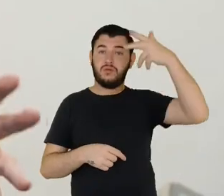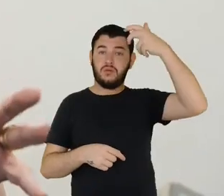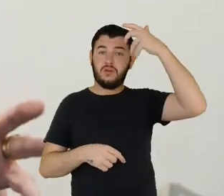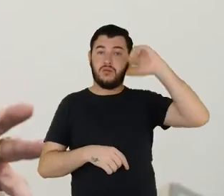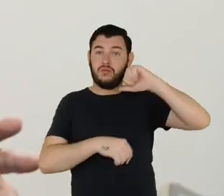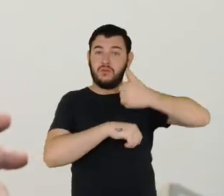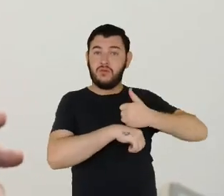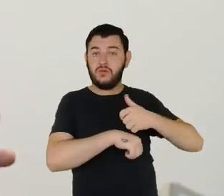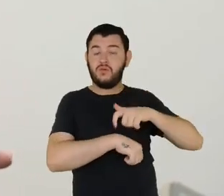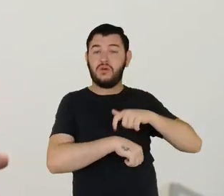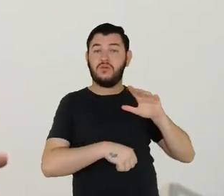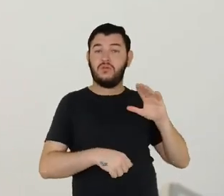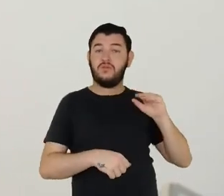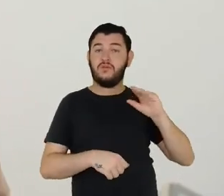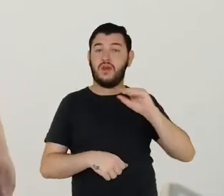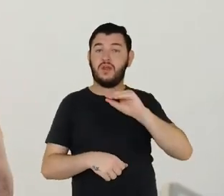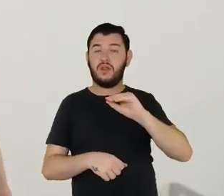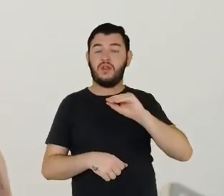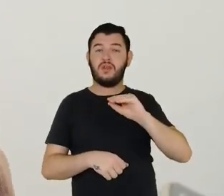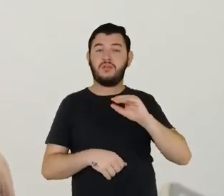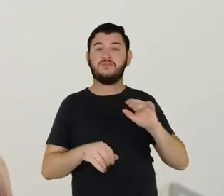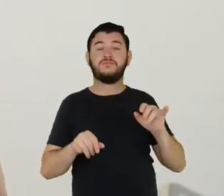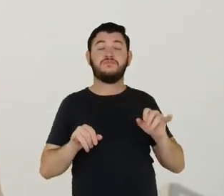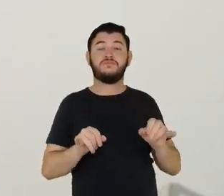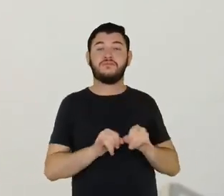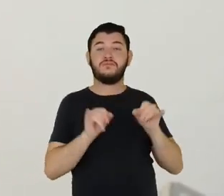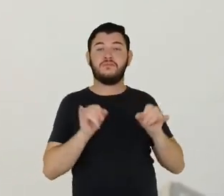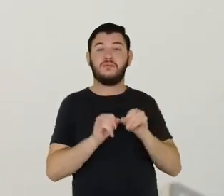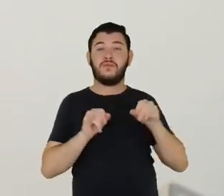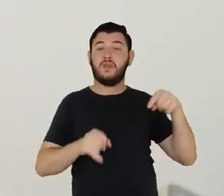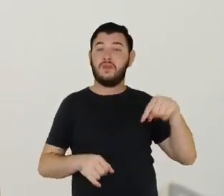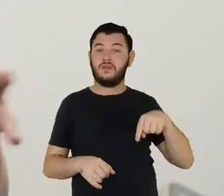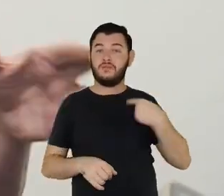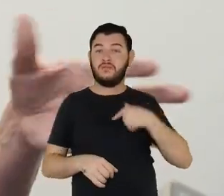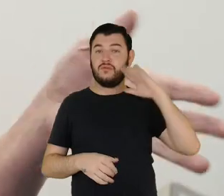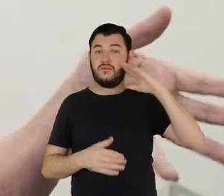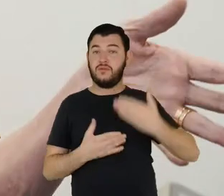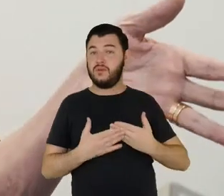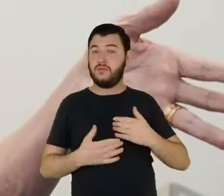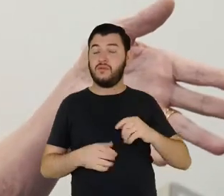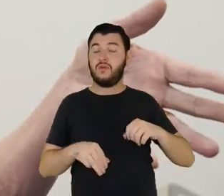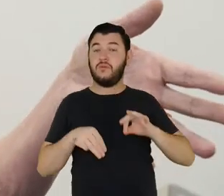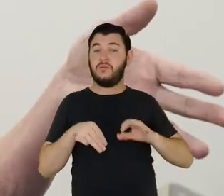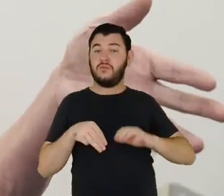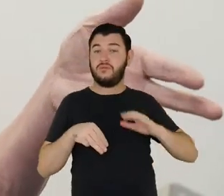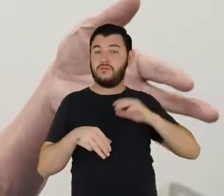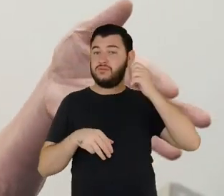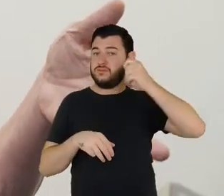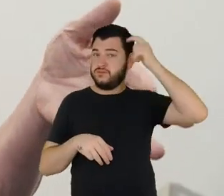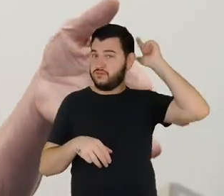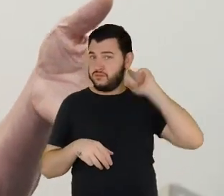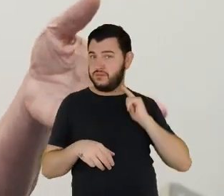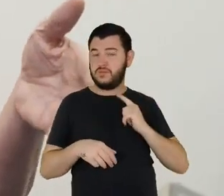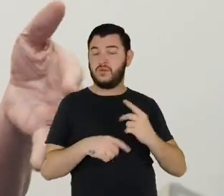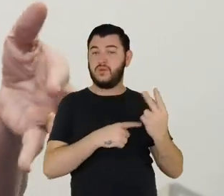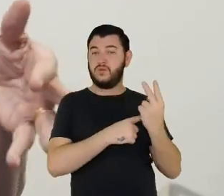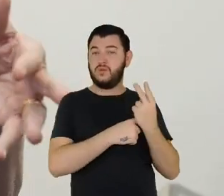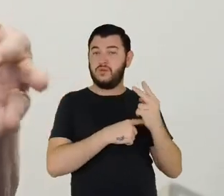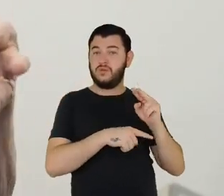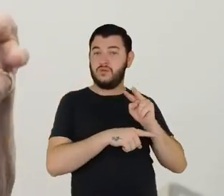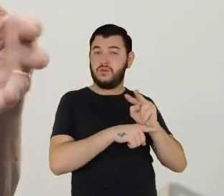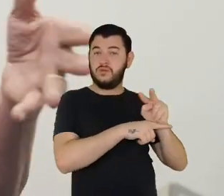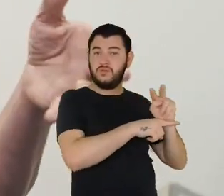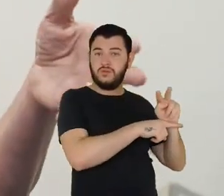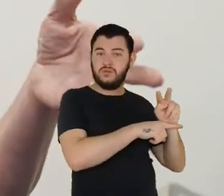tomar conta da gente e que as redes sociais não vão. O Zuckerberg falou de